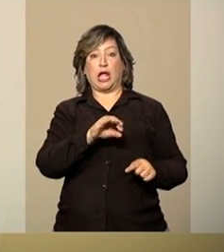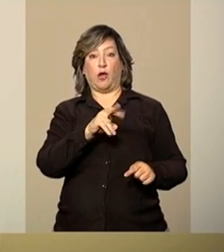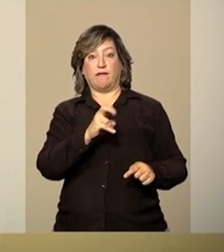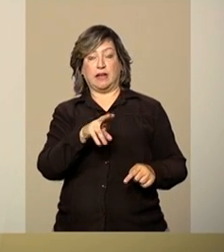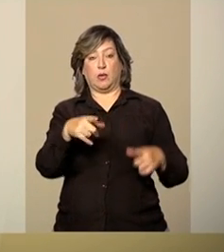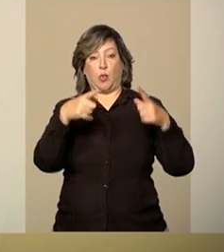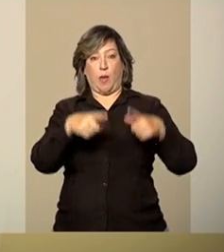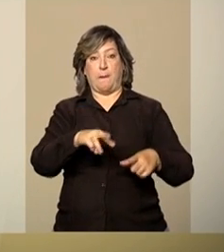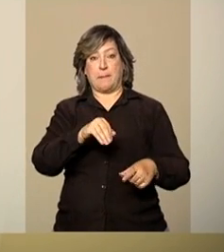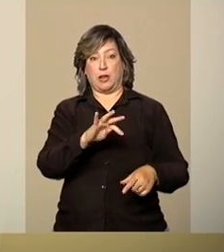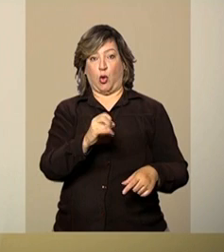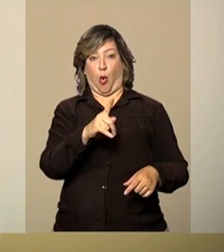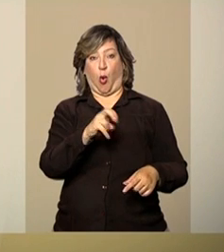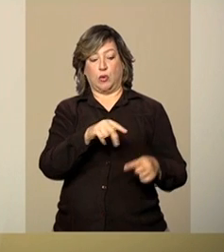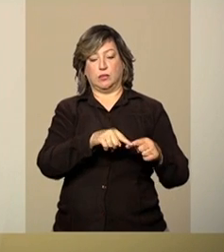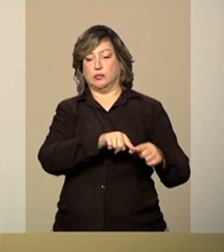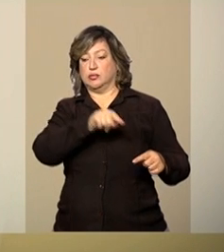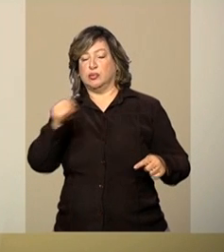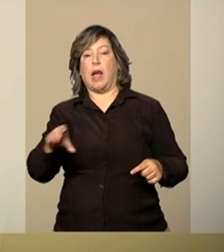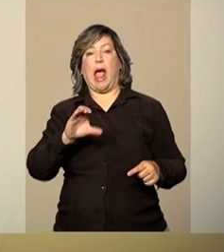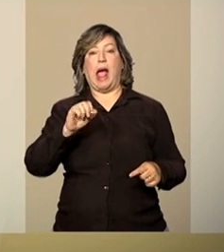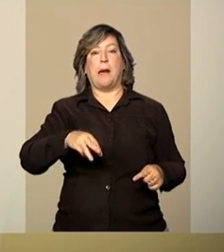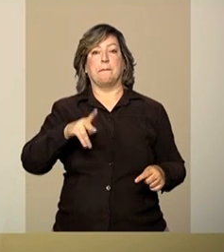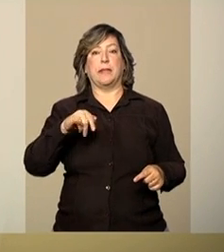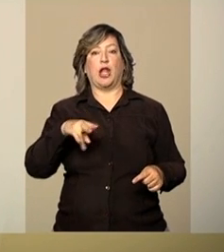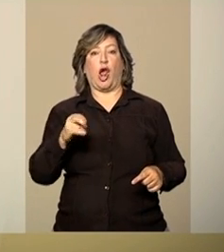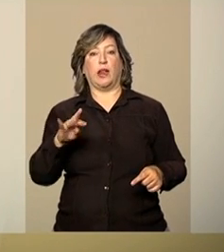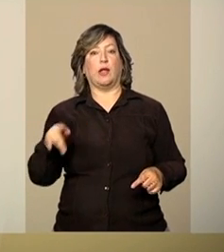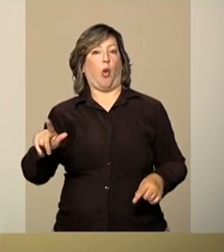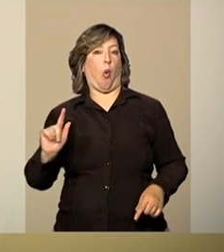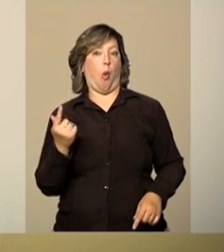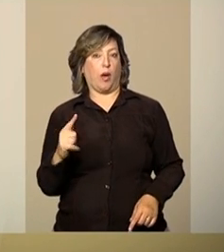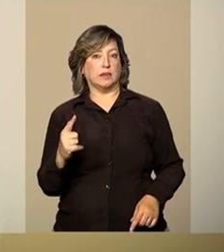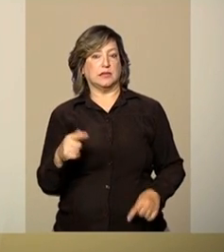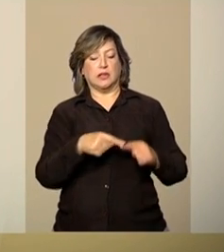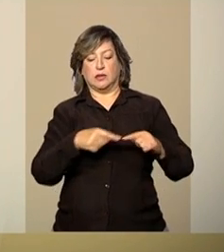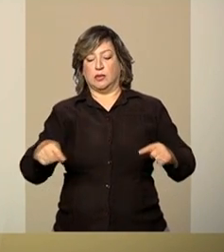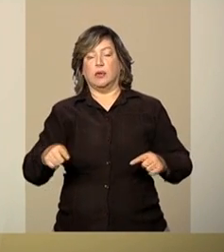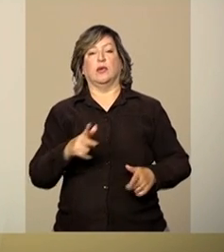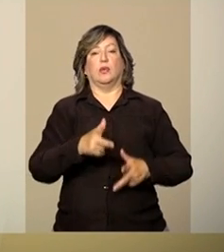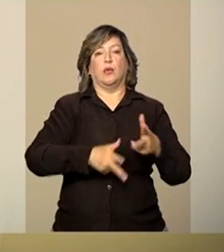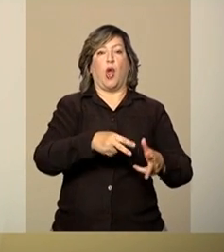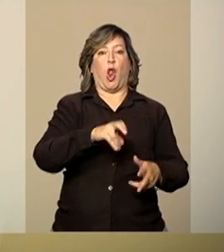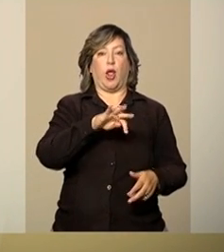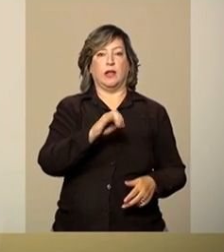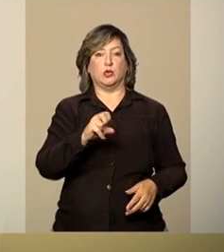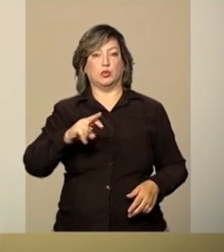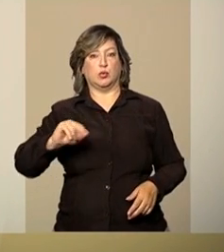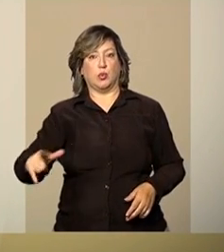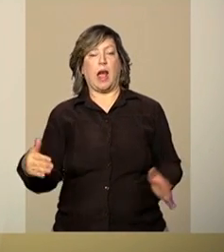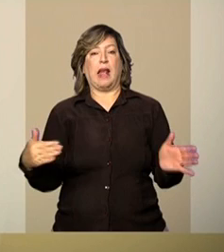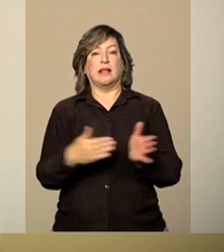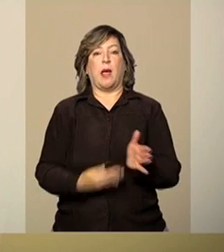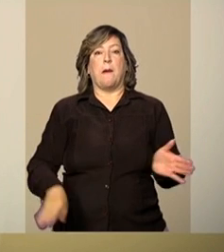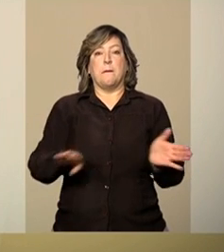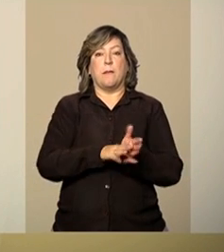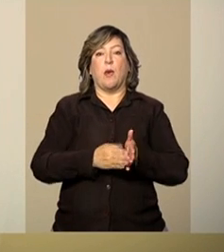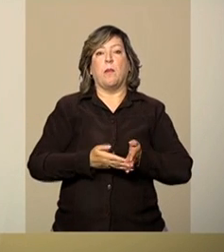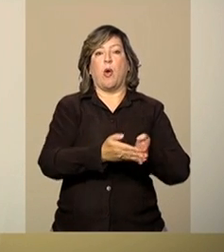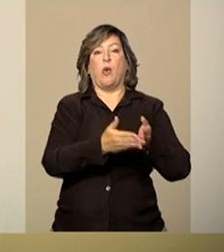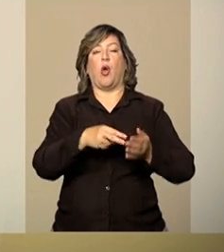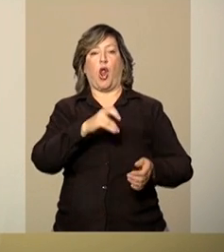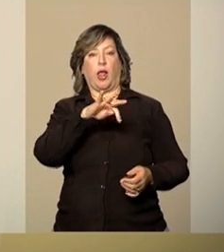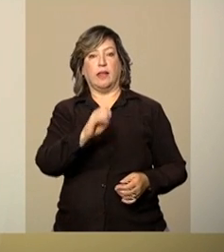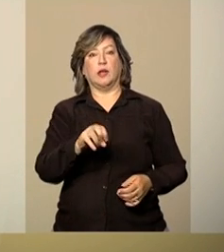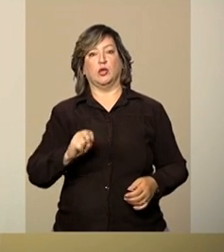no Mato Grosso a campin Norte em Goiás e daí pela ferrovia Norte Sul aos portos do norte